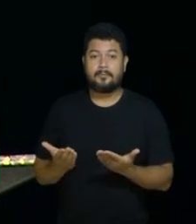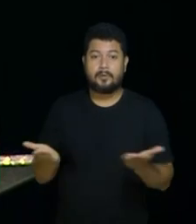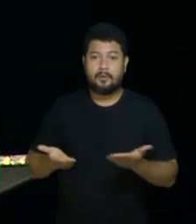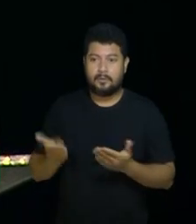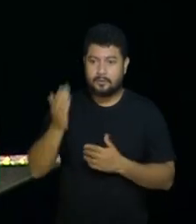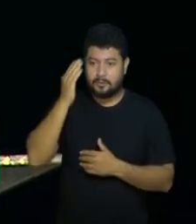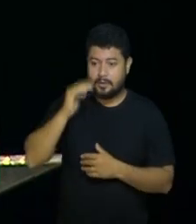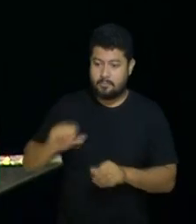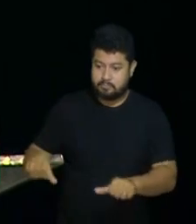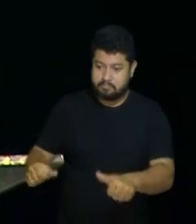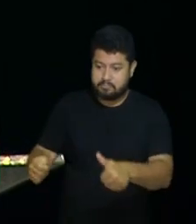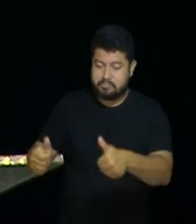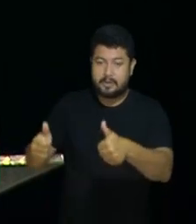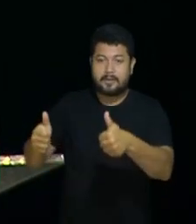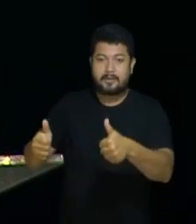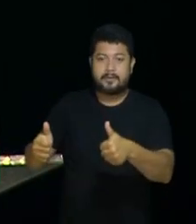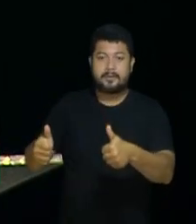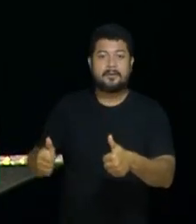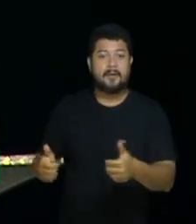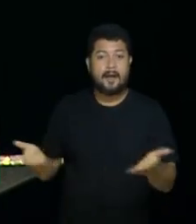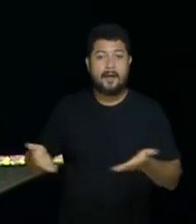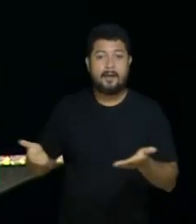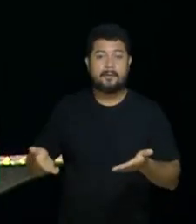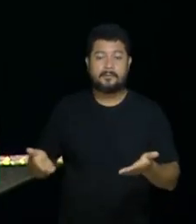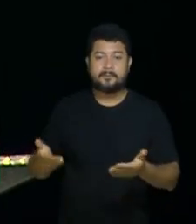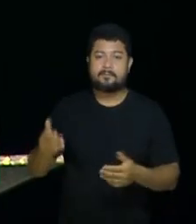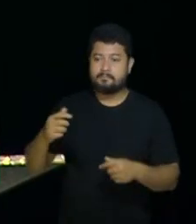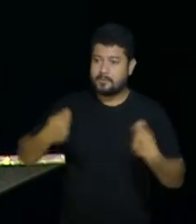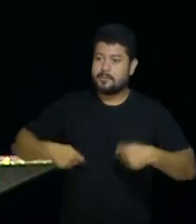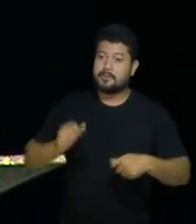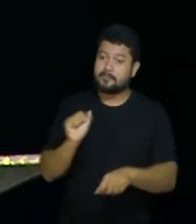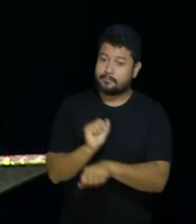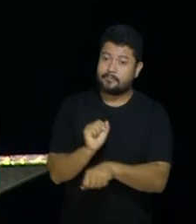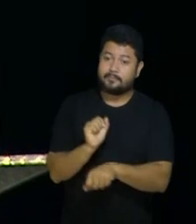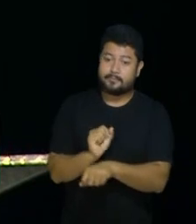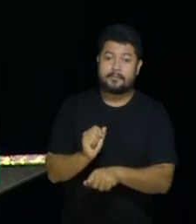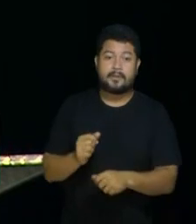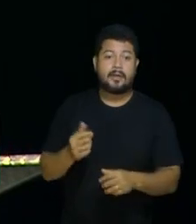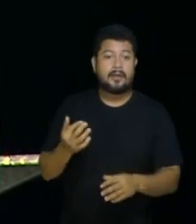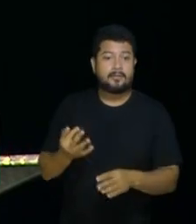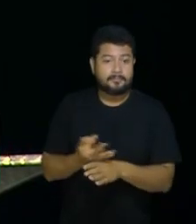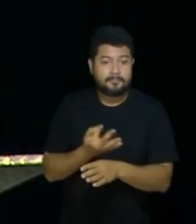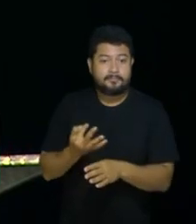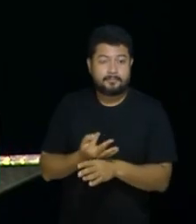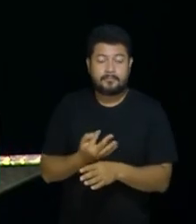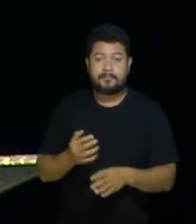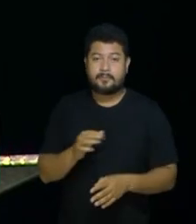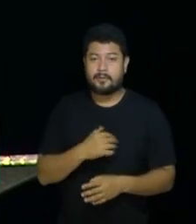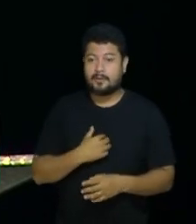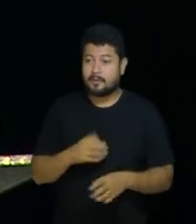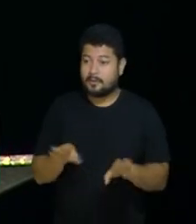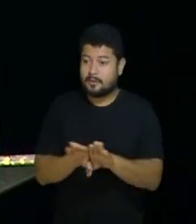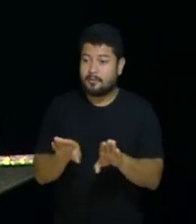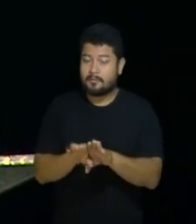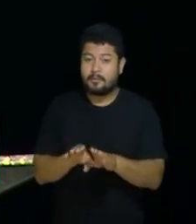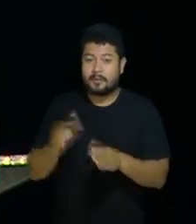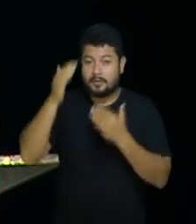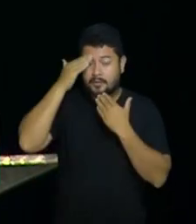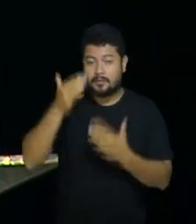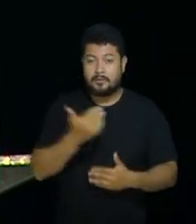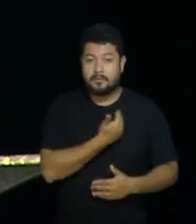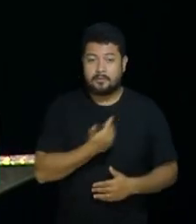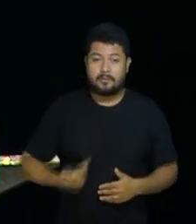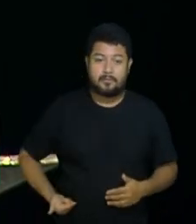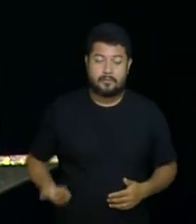tempo, mas está ficando muito boa e a gente fica muito feliz. E também ao nosso governador Jorginho Melo, que vem fazendo um